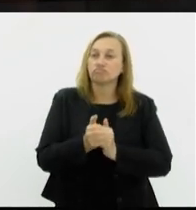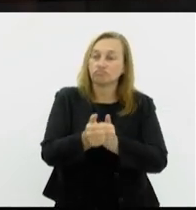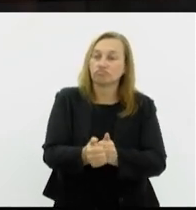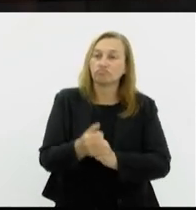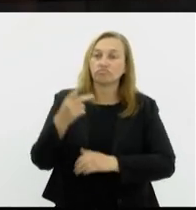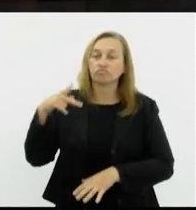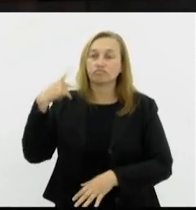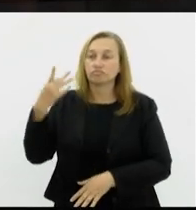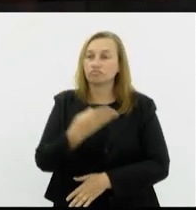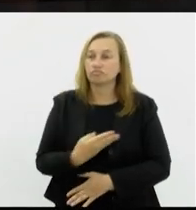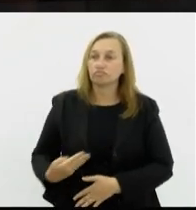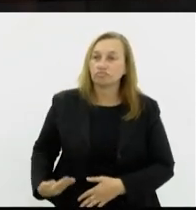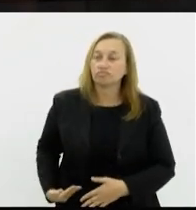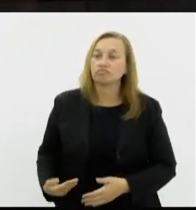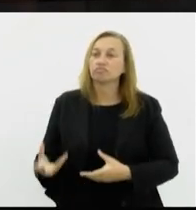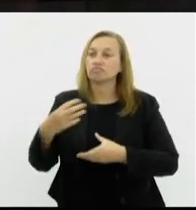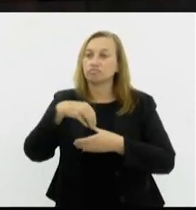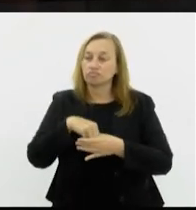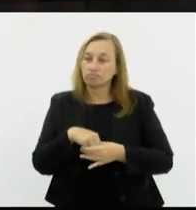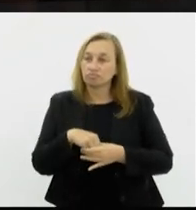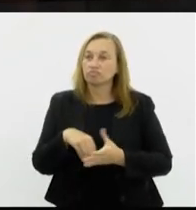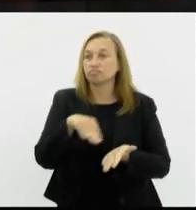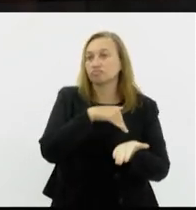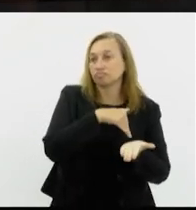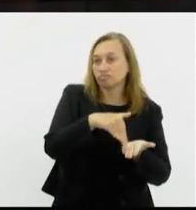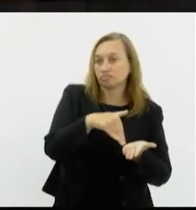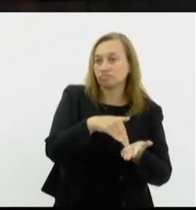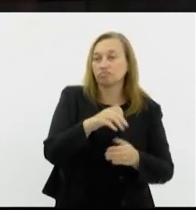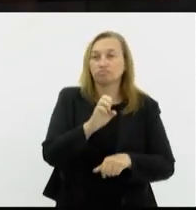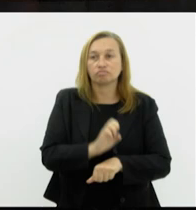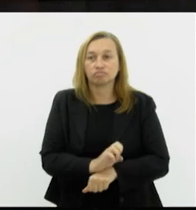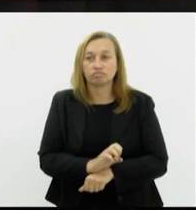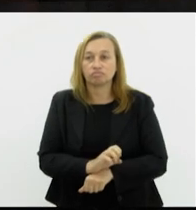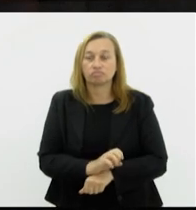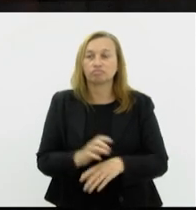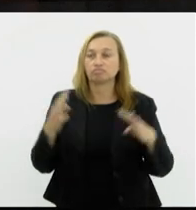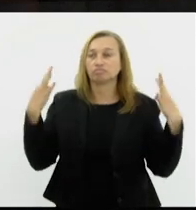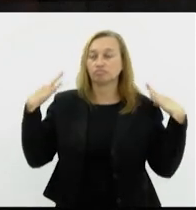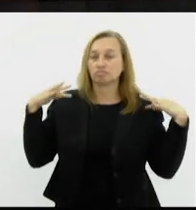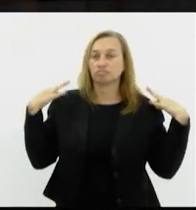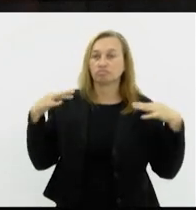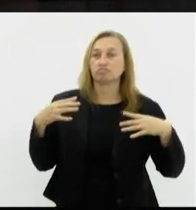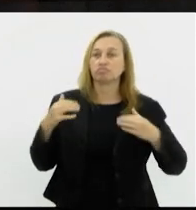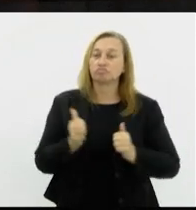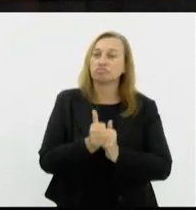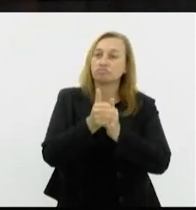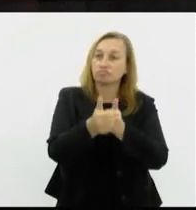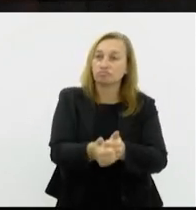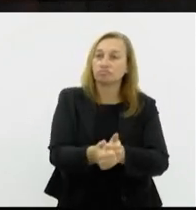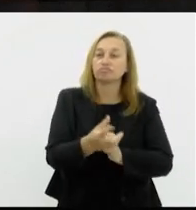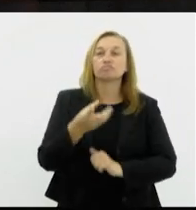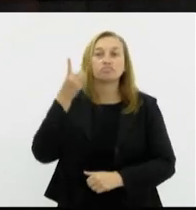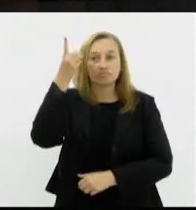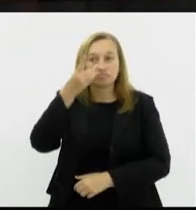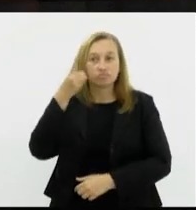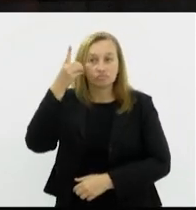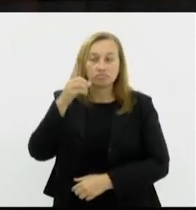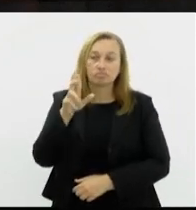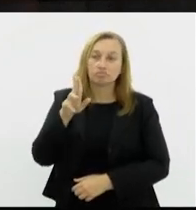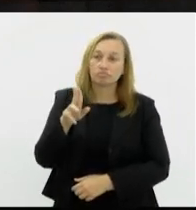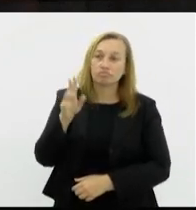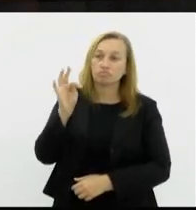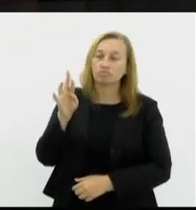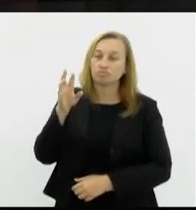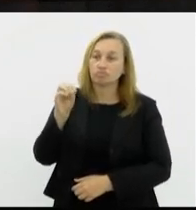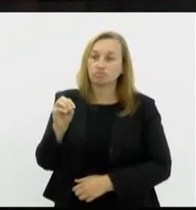política pública dentro da Secretaria de Estado de Turismo, conduzida pelo deputado Gustavo